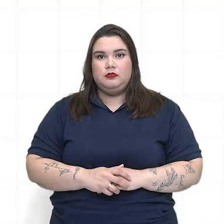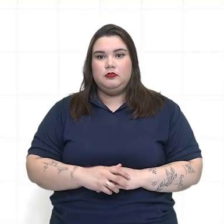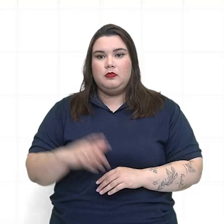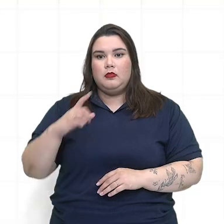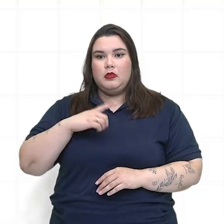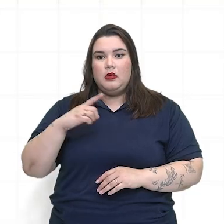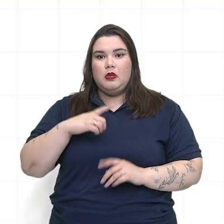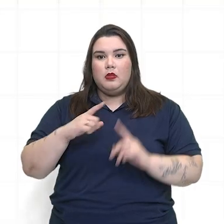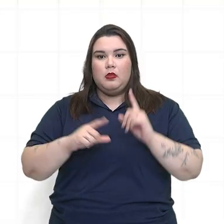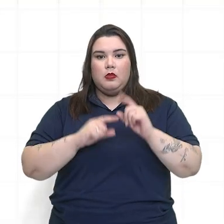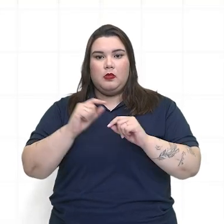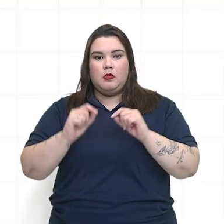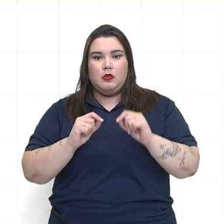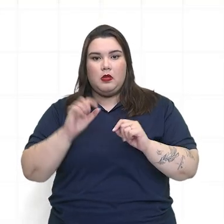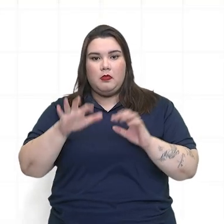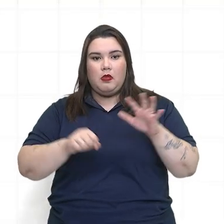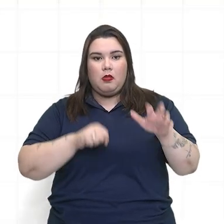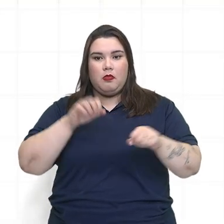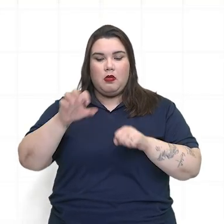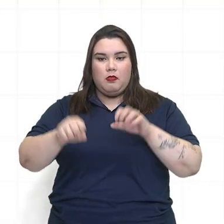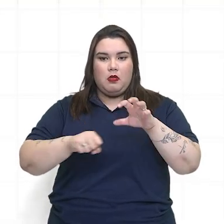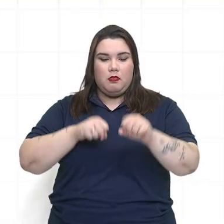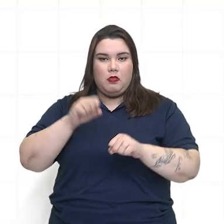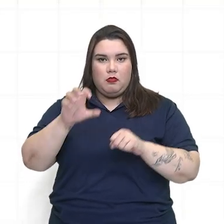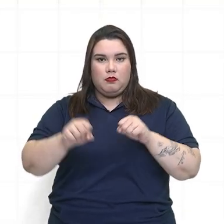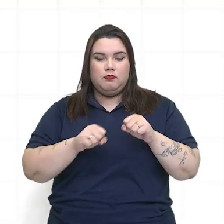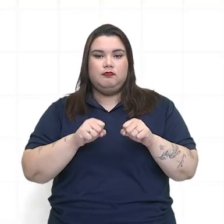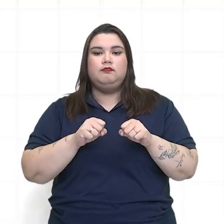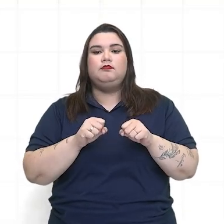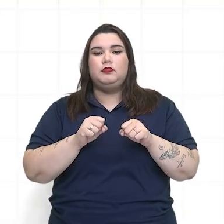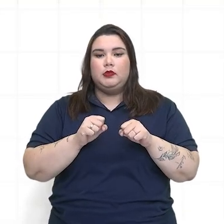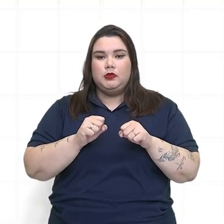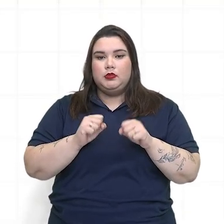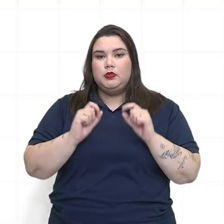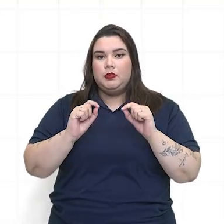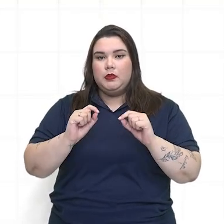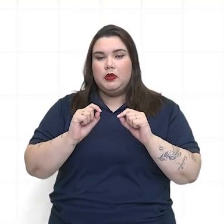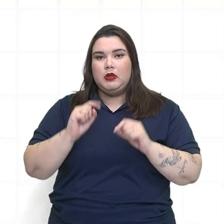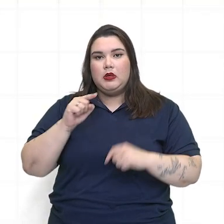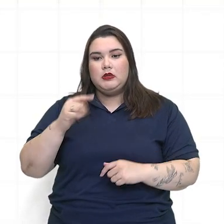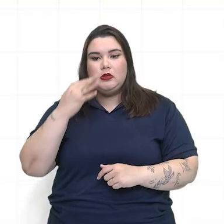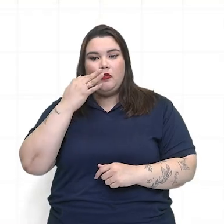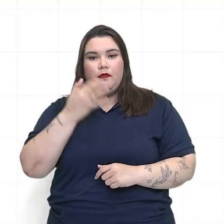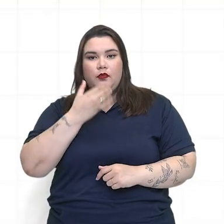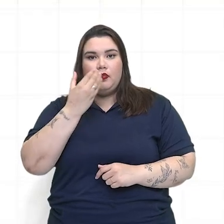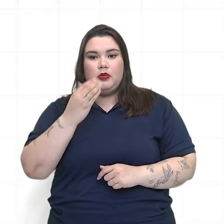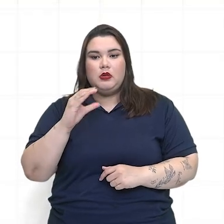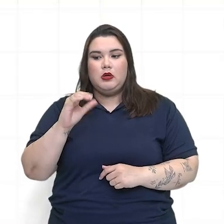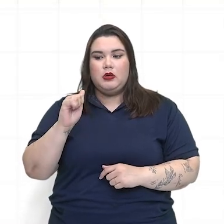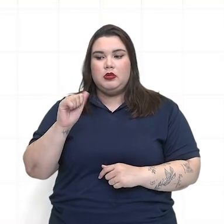Eles estavam realizando uma colheita, de castanha,